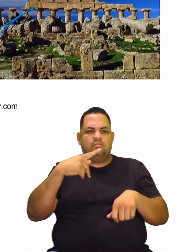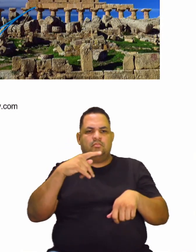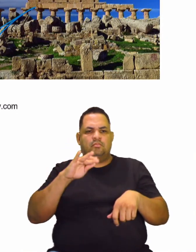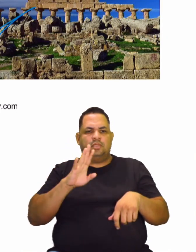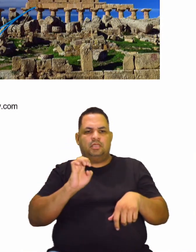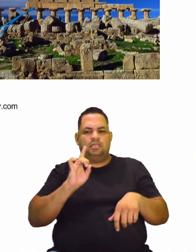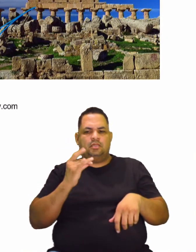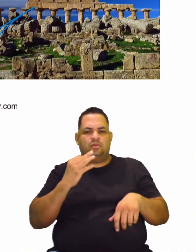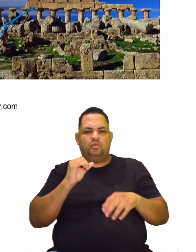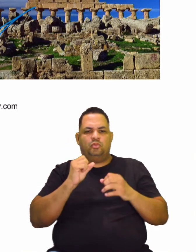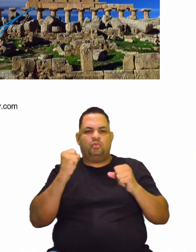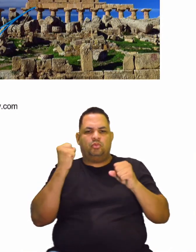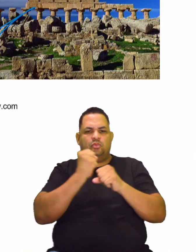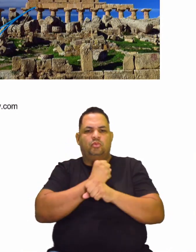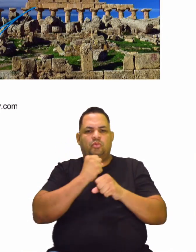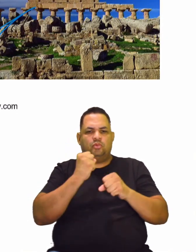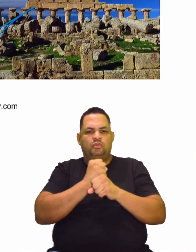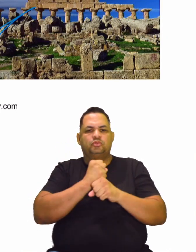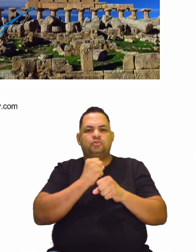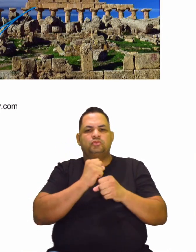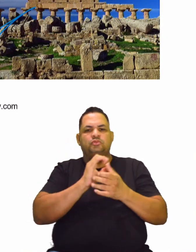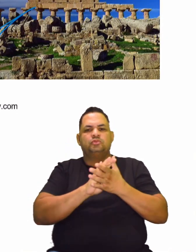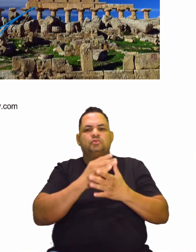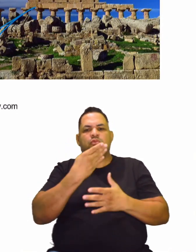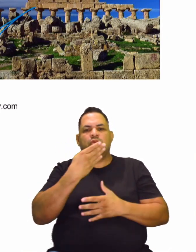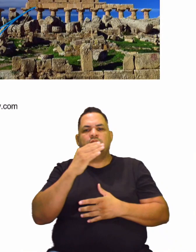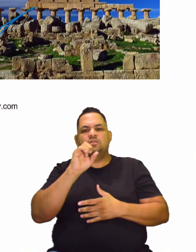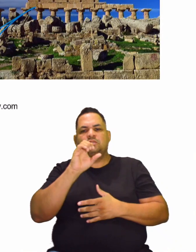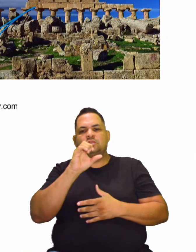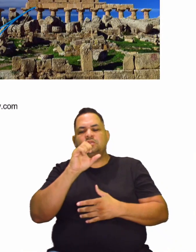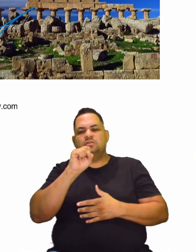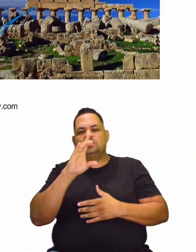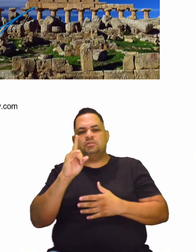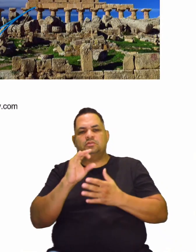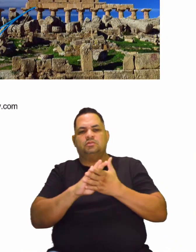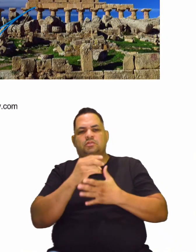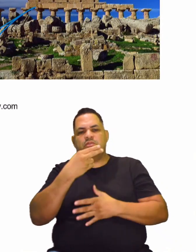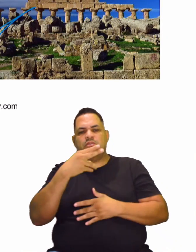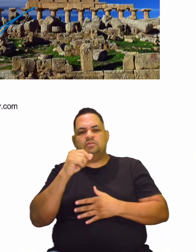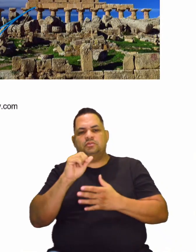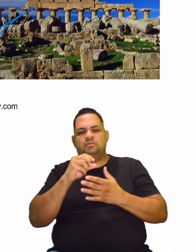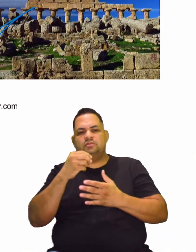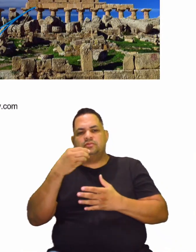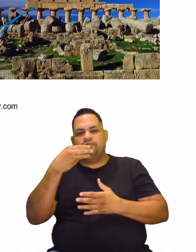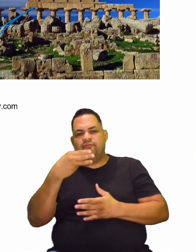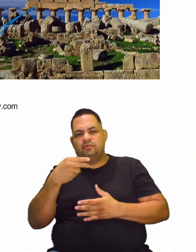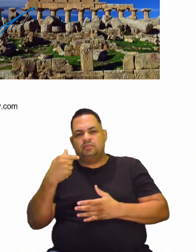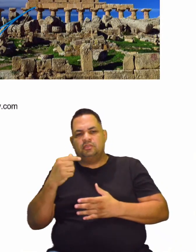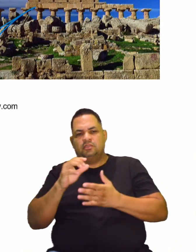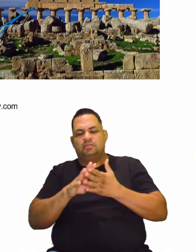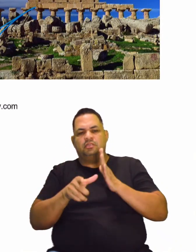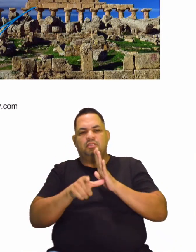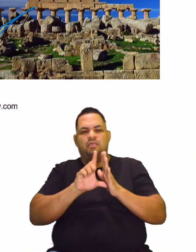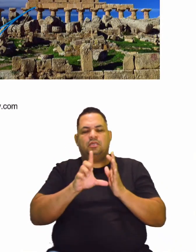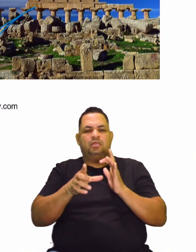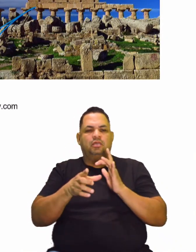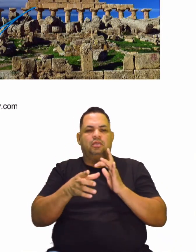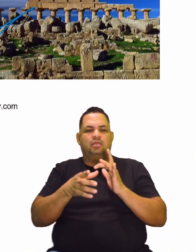Partenon foi construído entre 480 e 323 a.C., em homenagem à